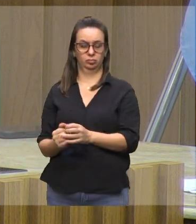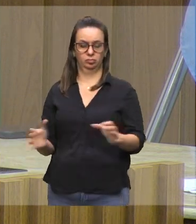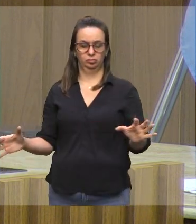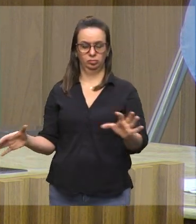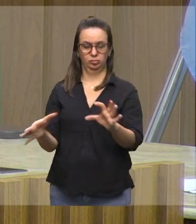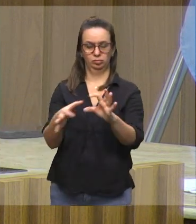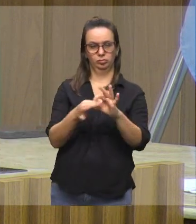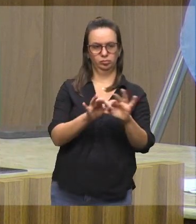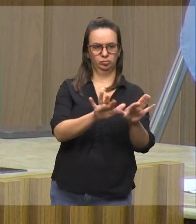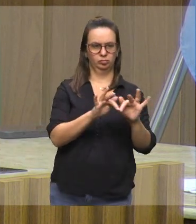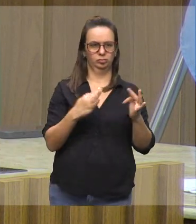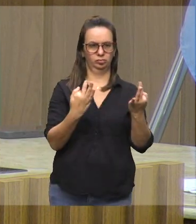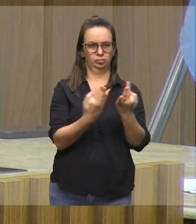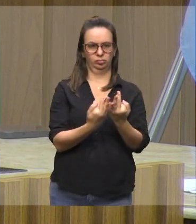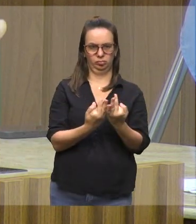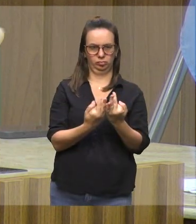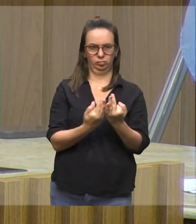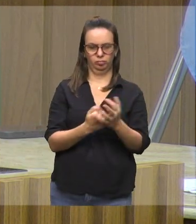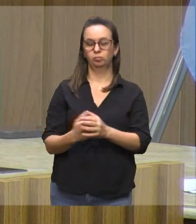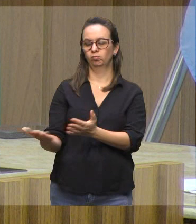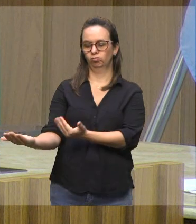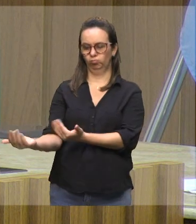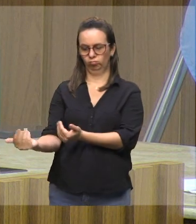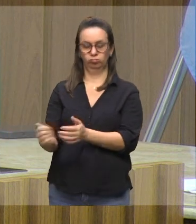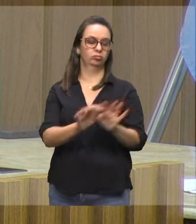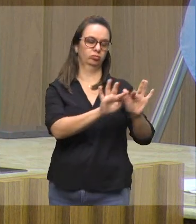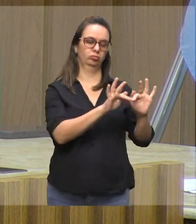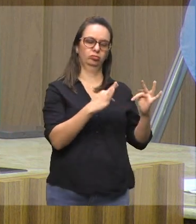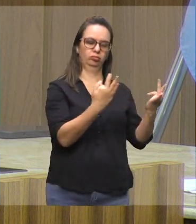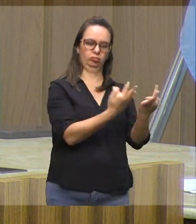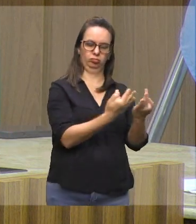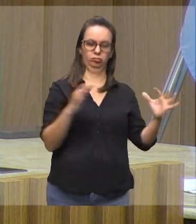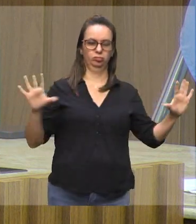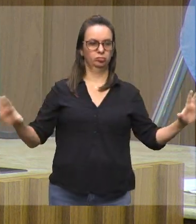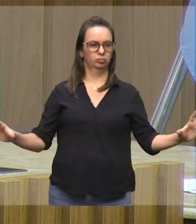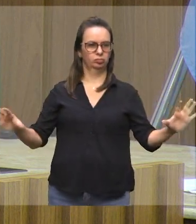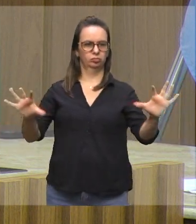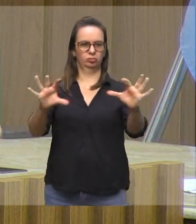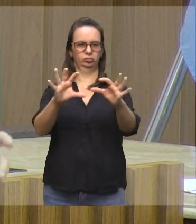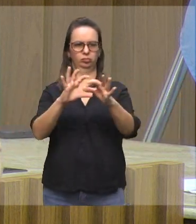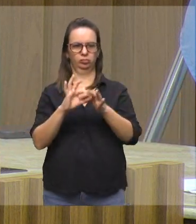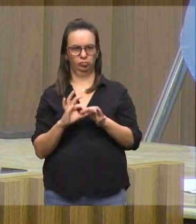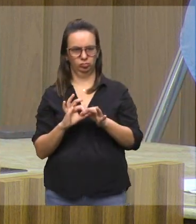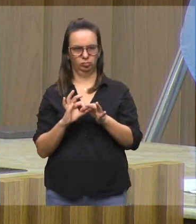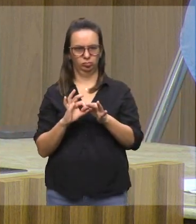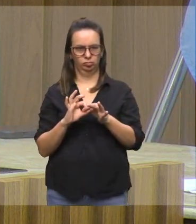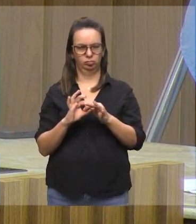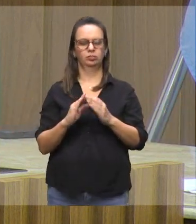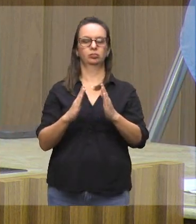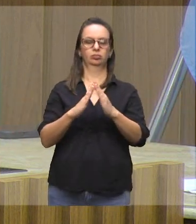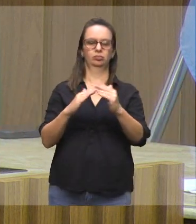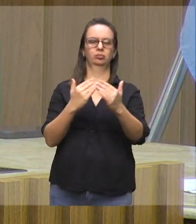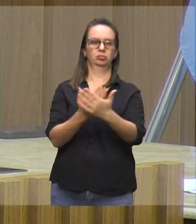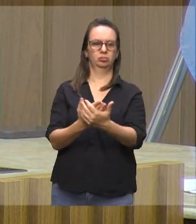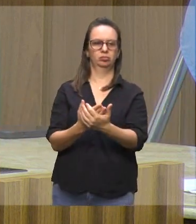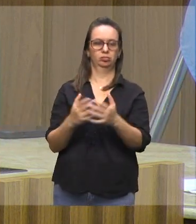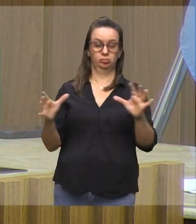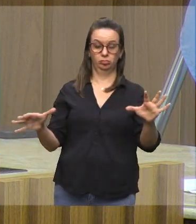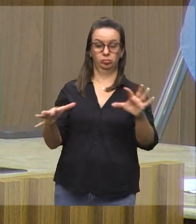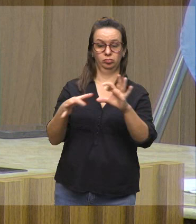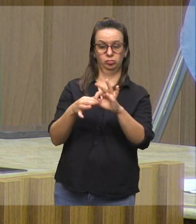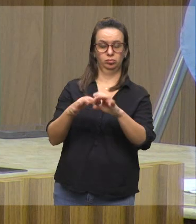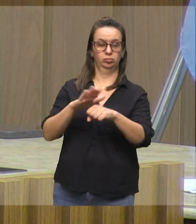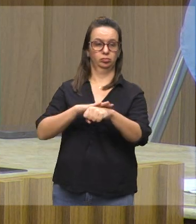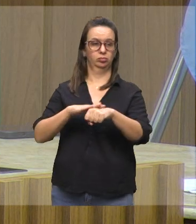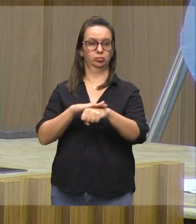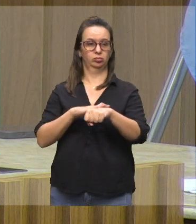Hoje a gente percebe que há um grande distanciamento entre a família e as unidades escolares, lançar mão de atividades e mecanismos